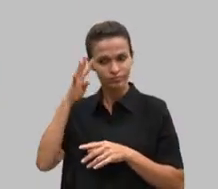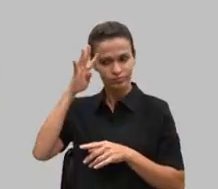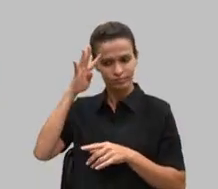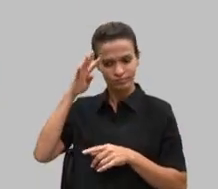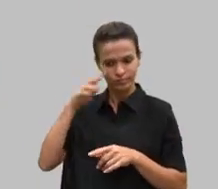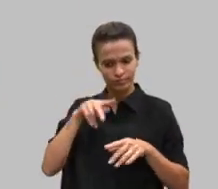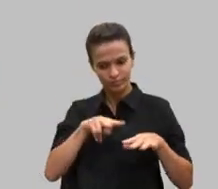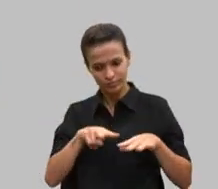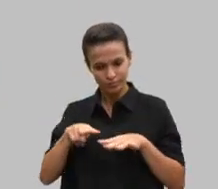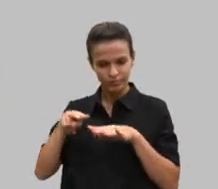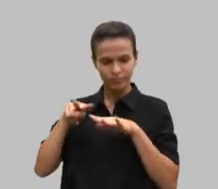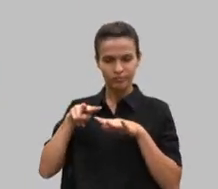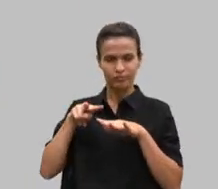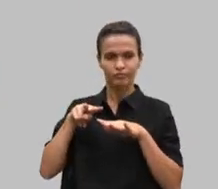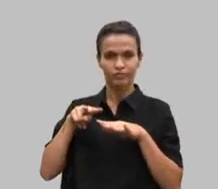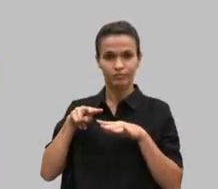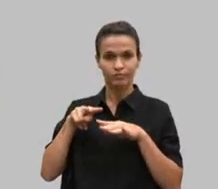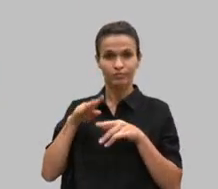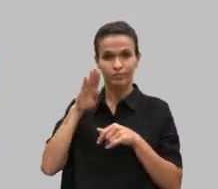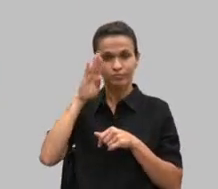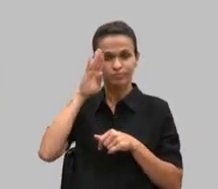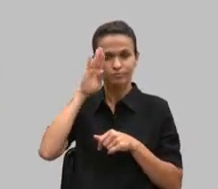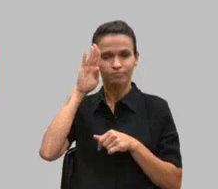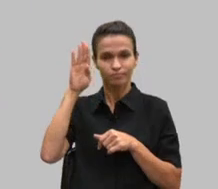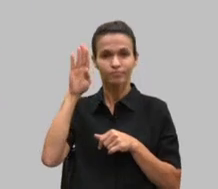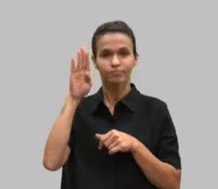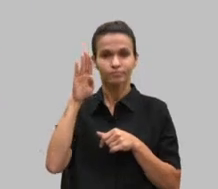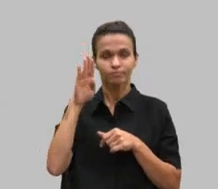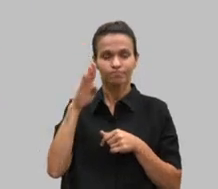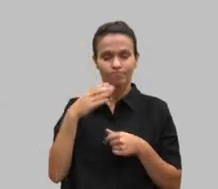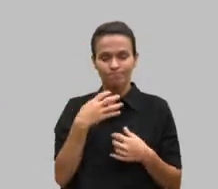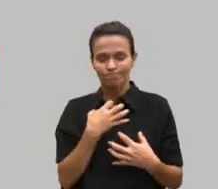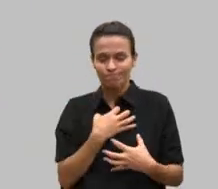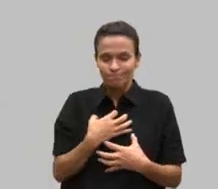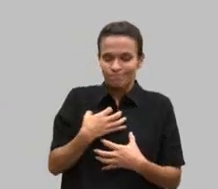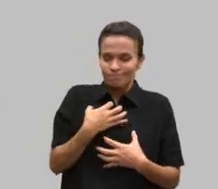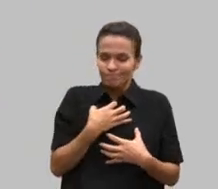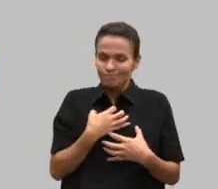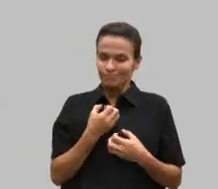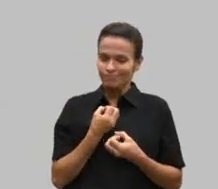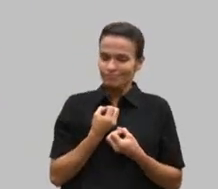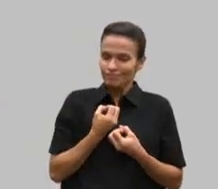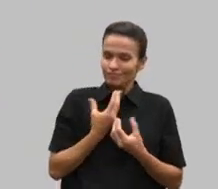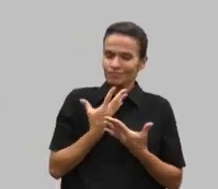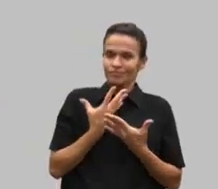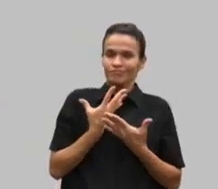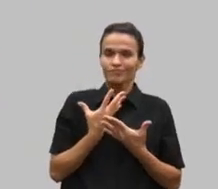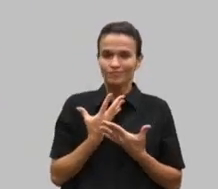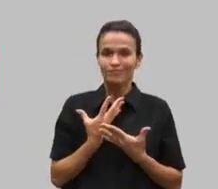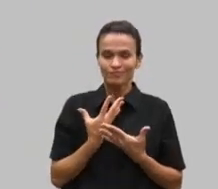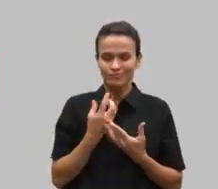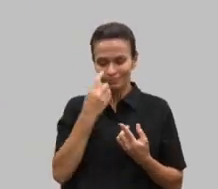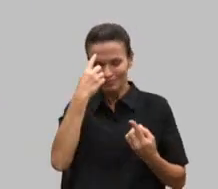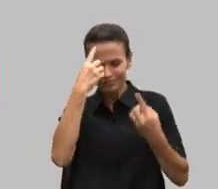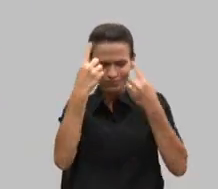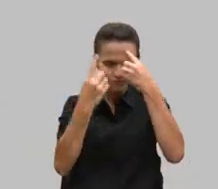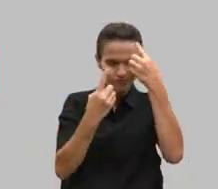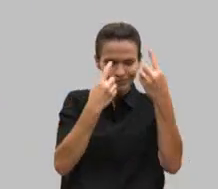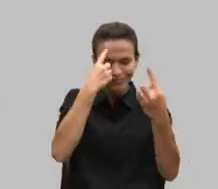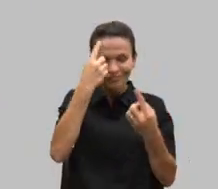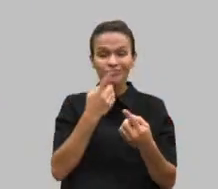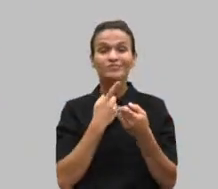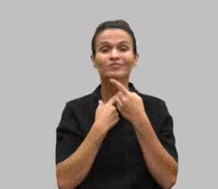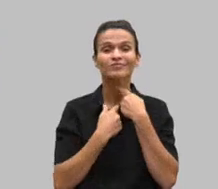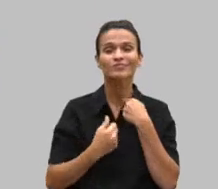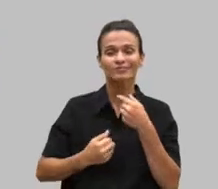reina entre nós essa inquietação saudável esse burburinho criativo da vontade coletiva